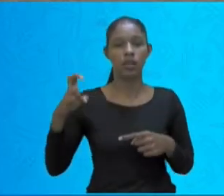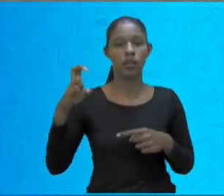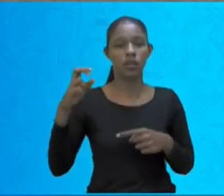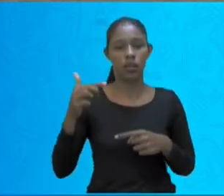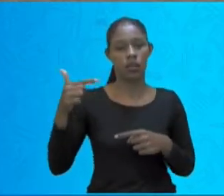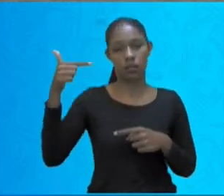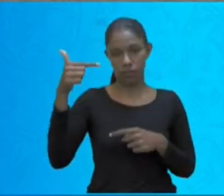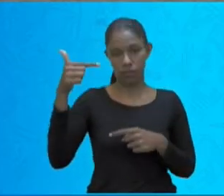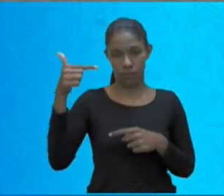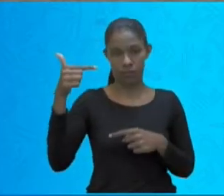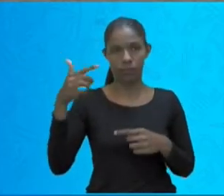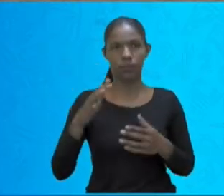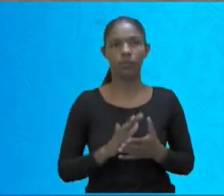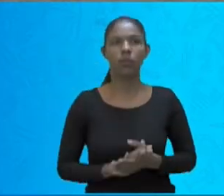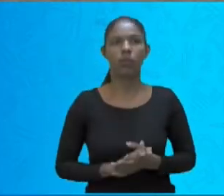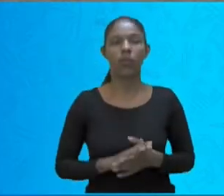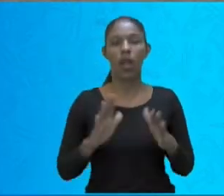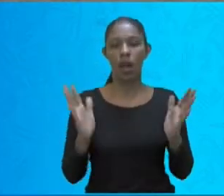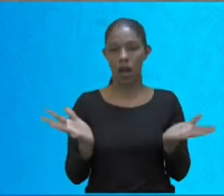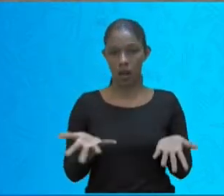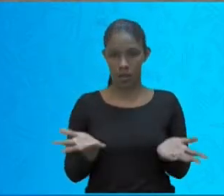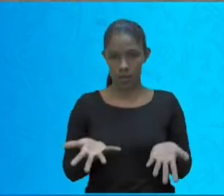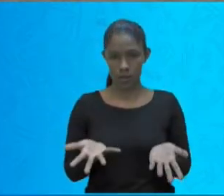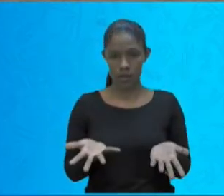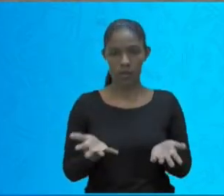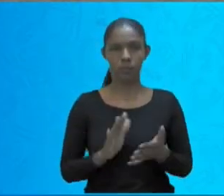ao quadrado. Agora,